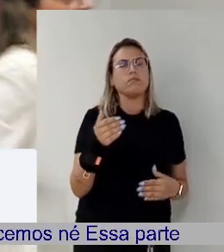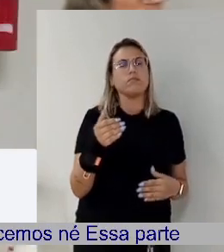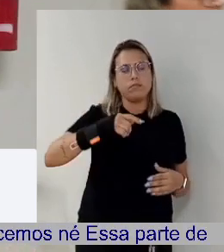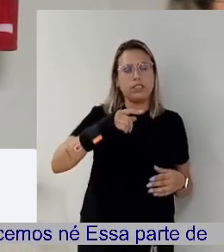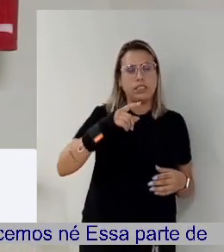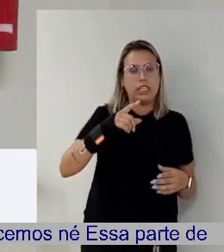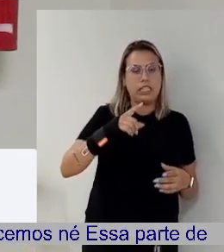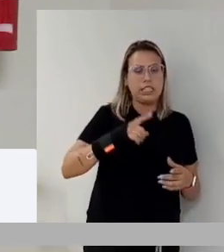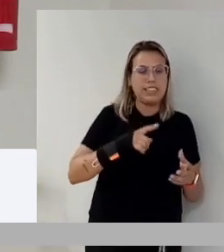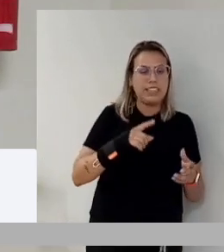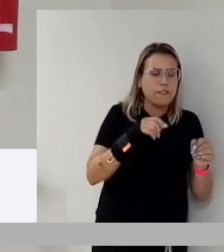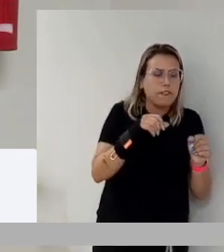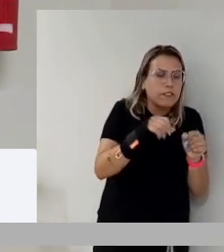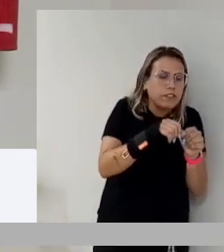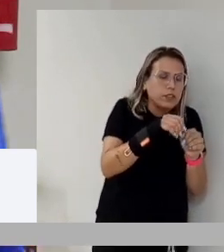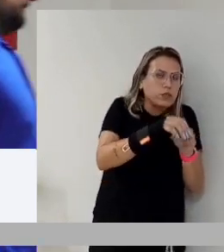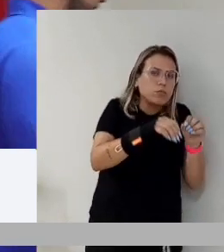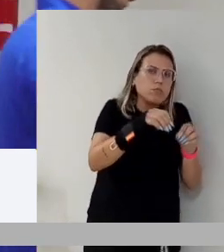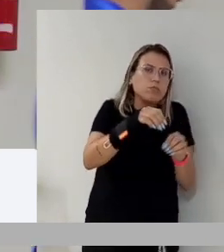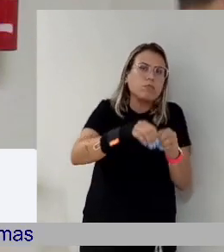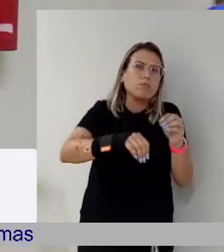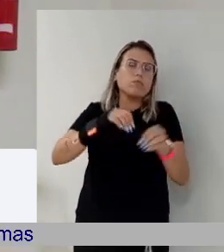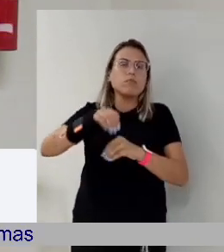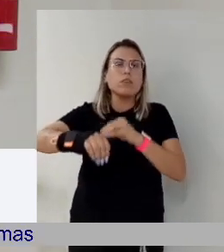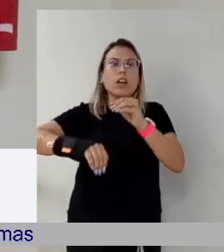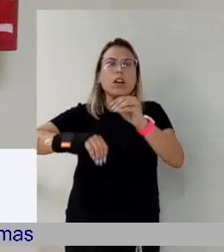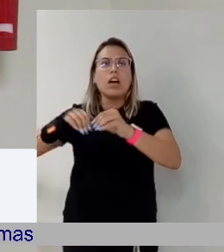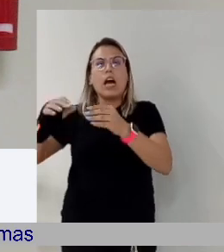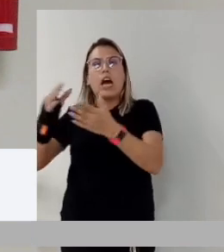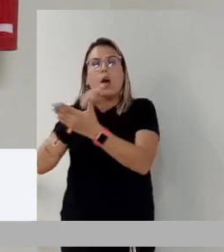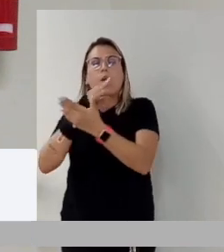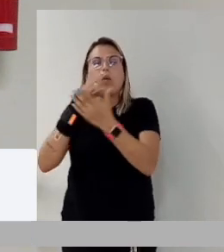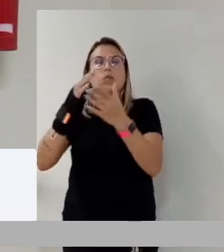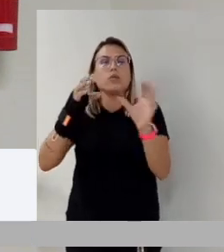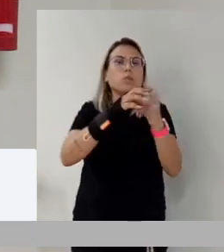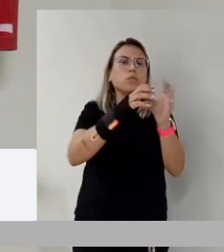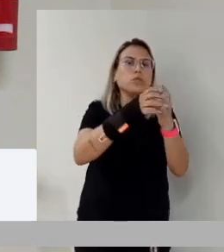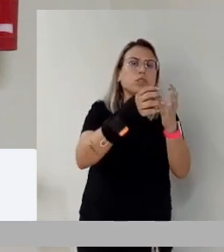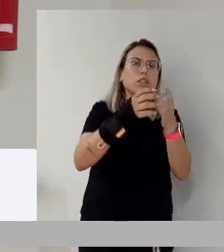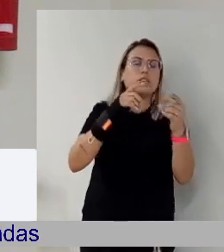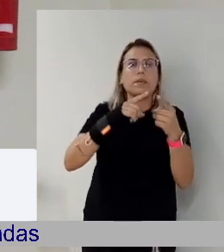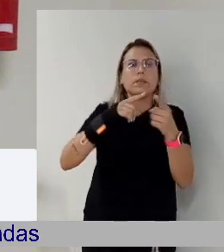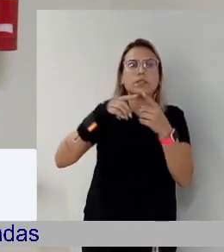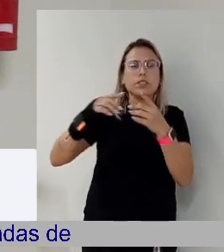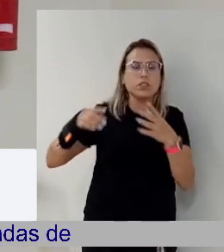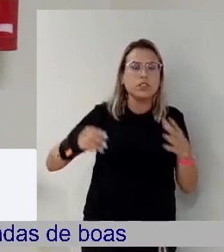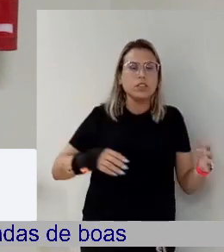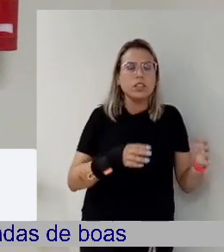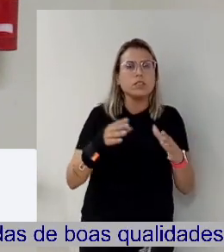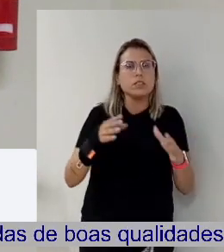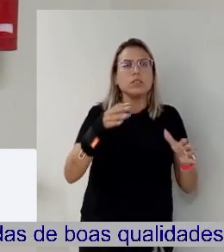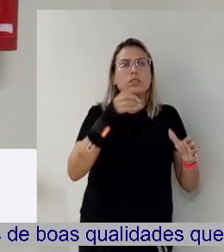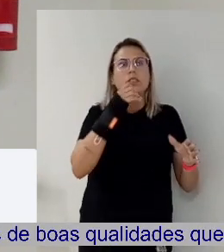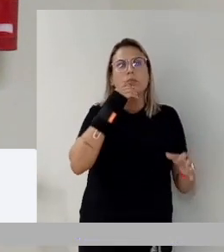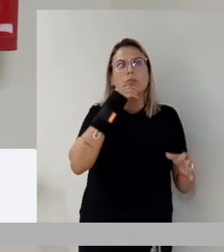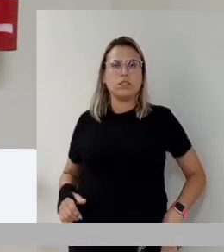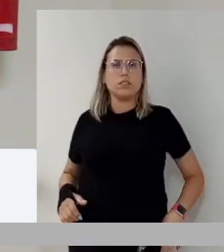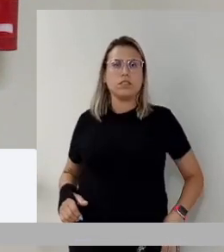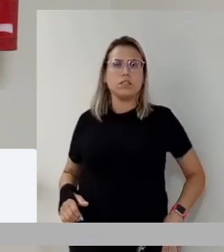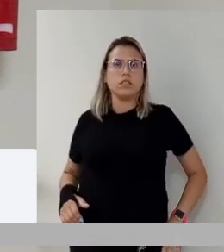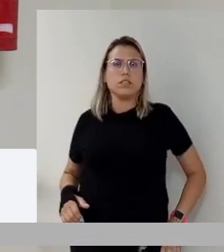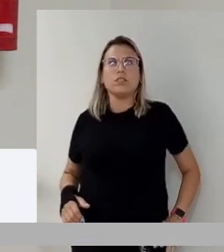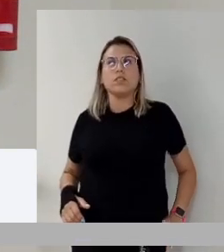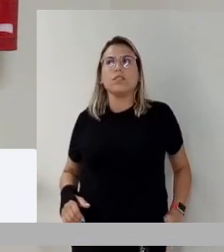paliativos que vem sendo feit em algumas comunidades como também estradas de boas qualidades que foram